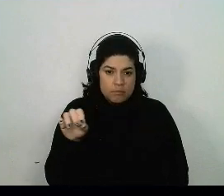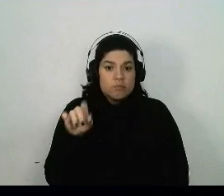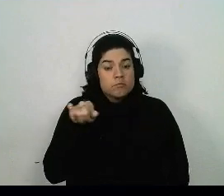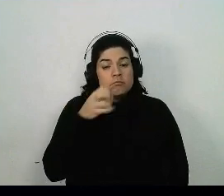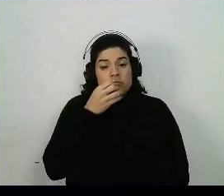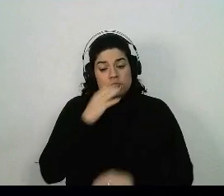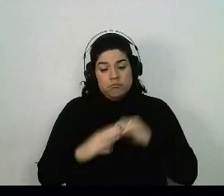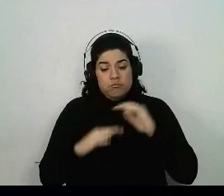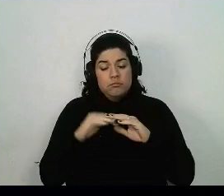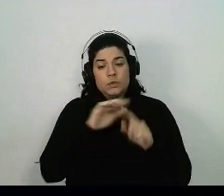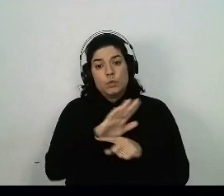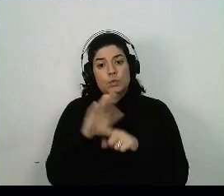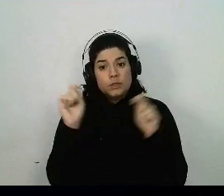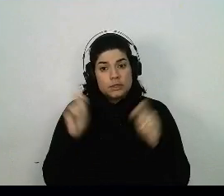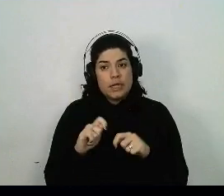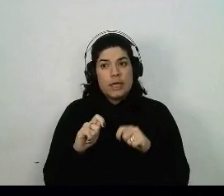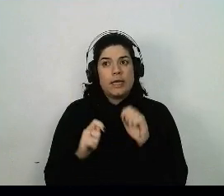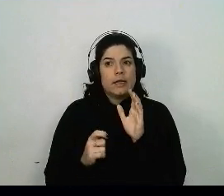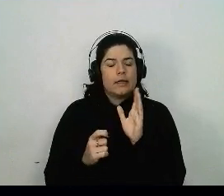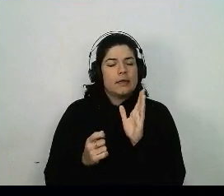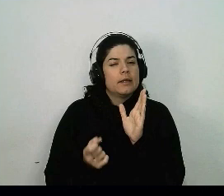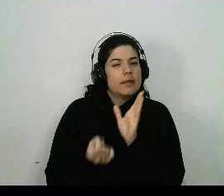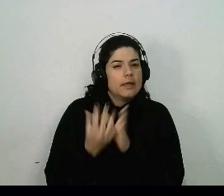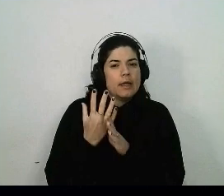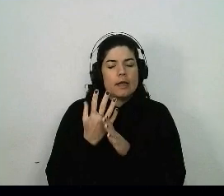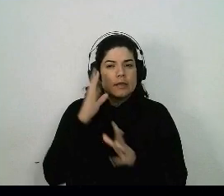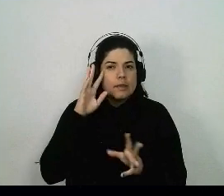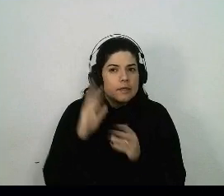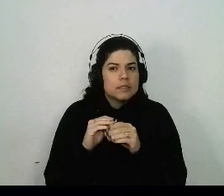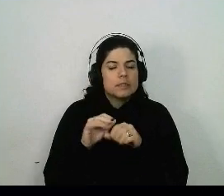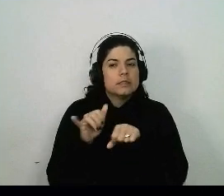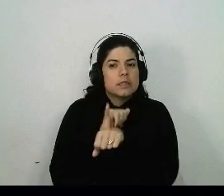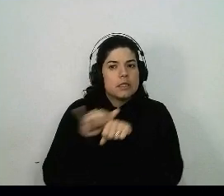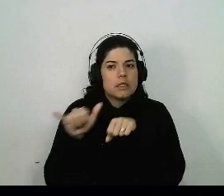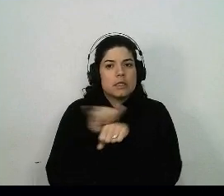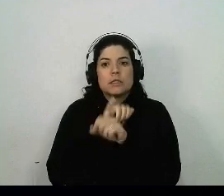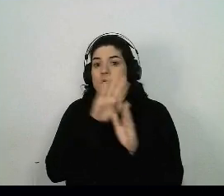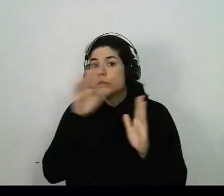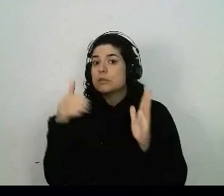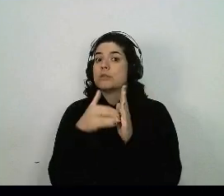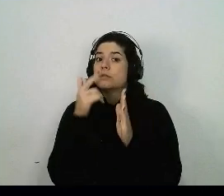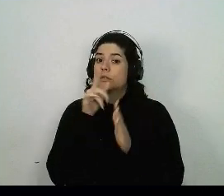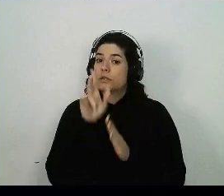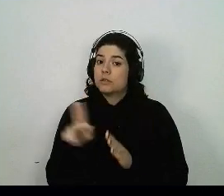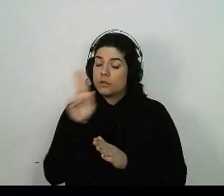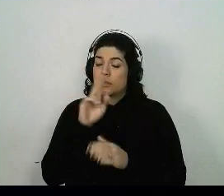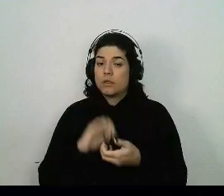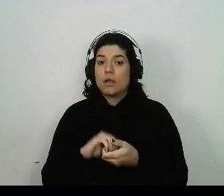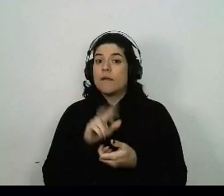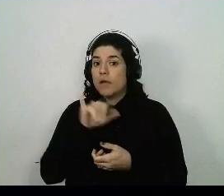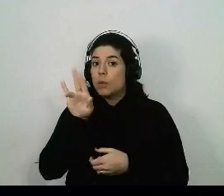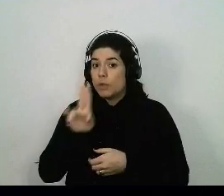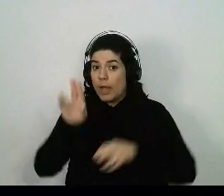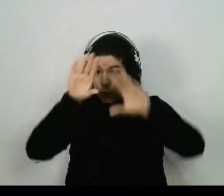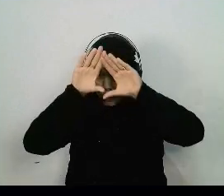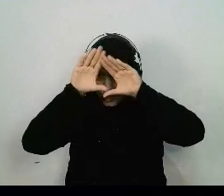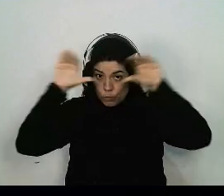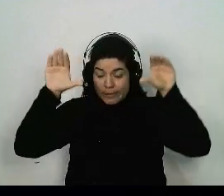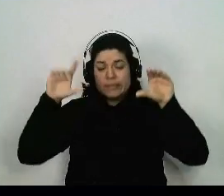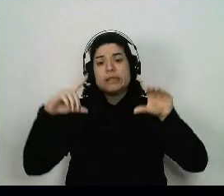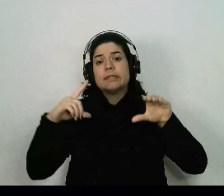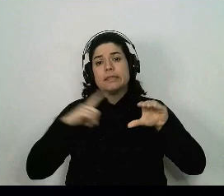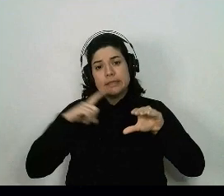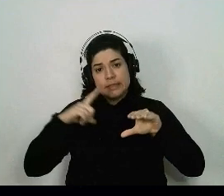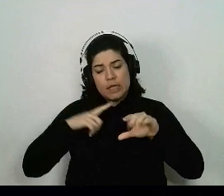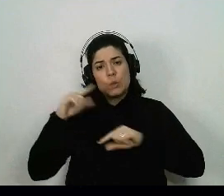a definir estratégia de adoção de nuvem para a organização como um todo. Então, quando a gente vai adotar a nuvem, normalmente a gente tem